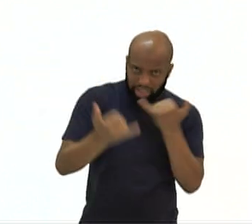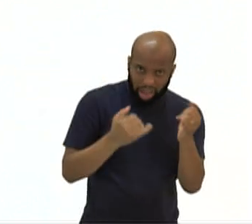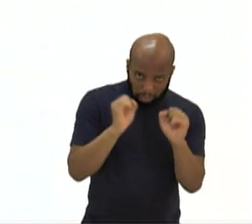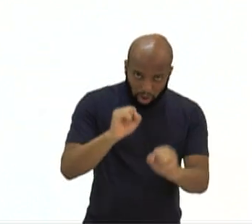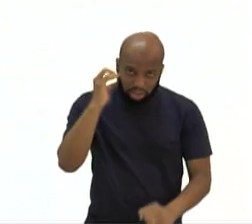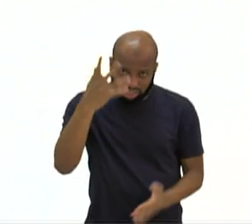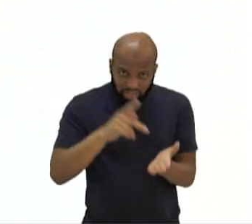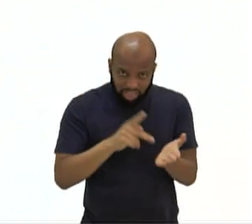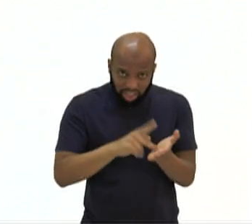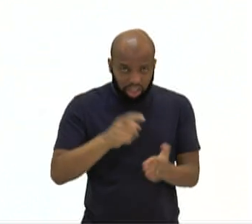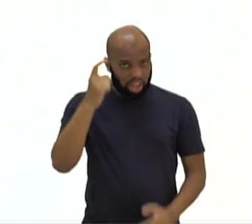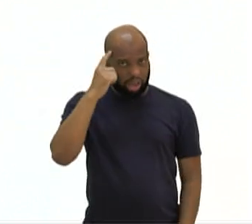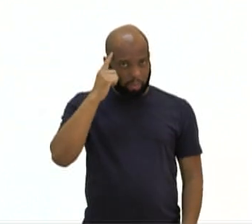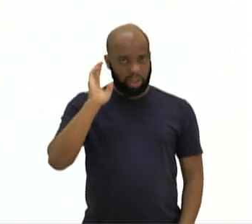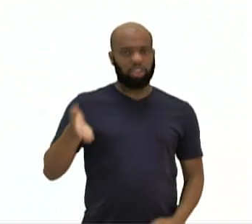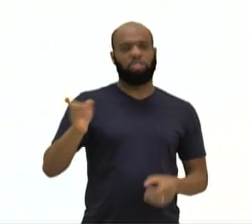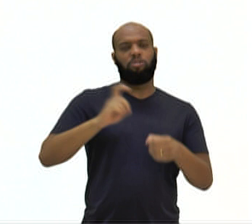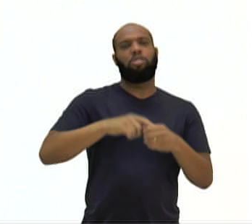a gente já volta aqui.